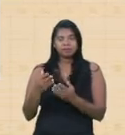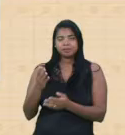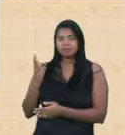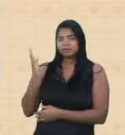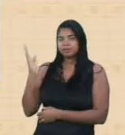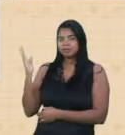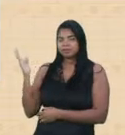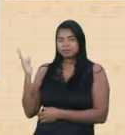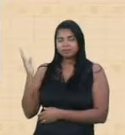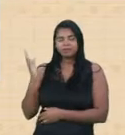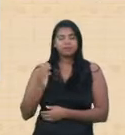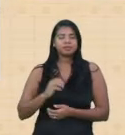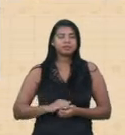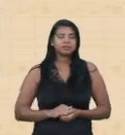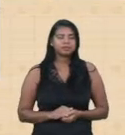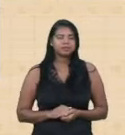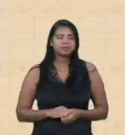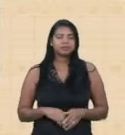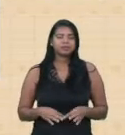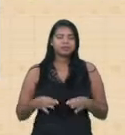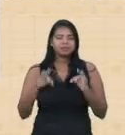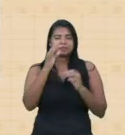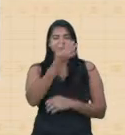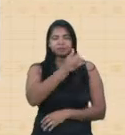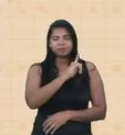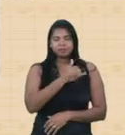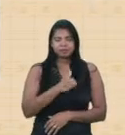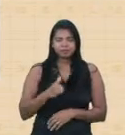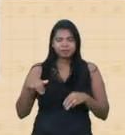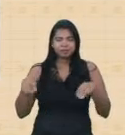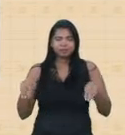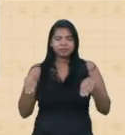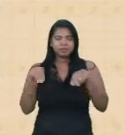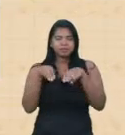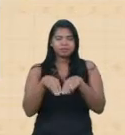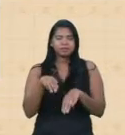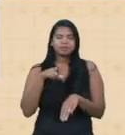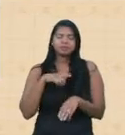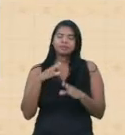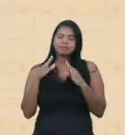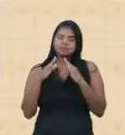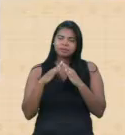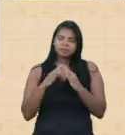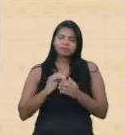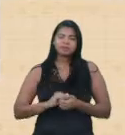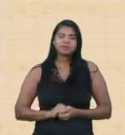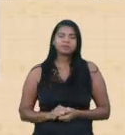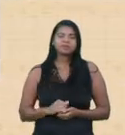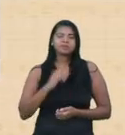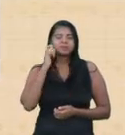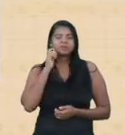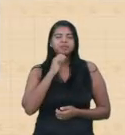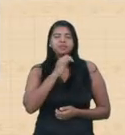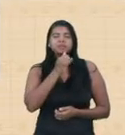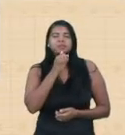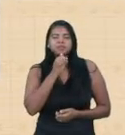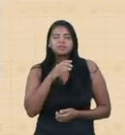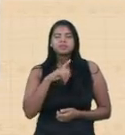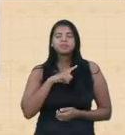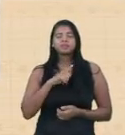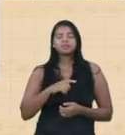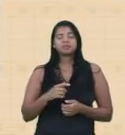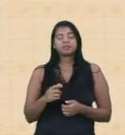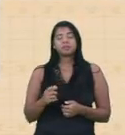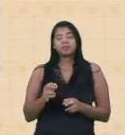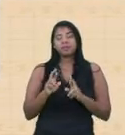os aparelhos eletromagnéticos que nós temos na nossa casa. Ou seja, se porventura existir uma